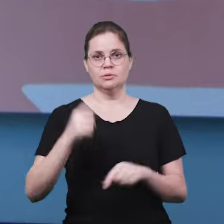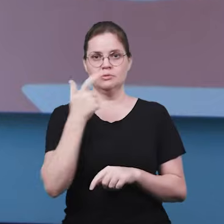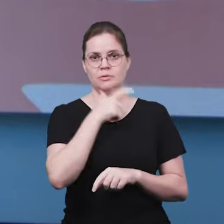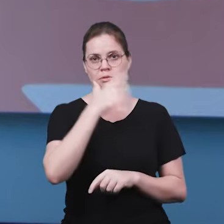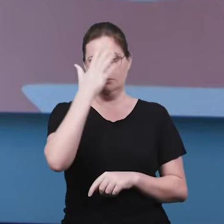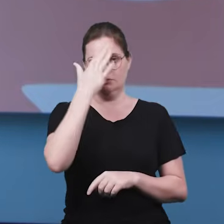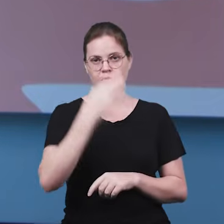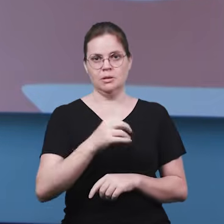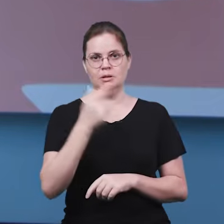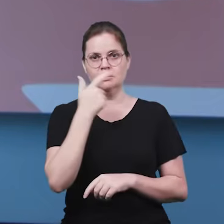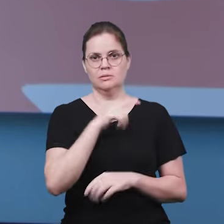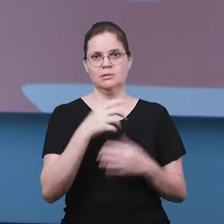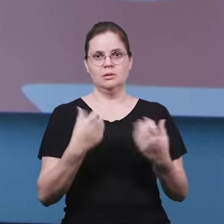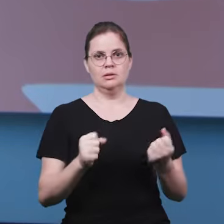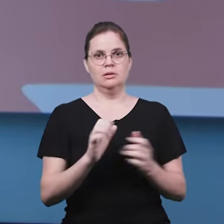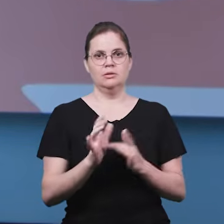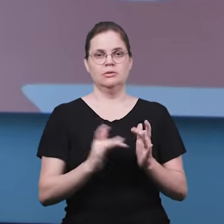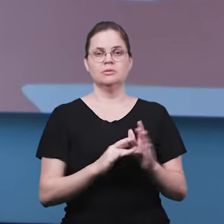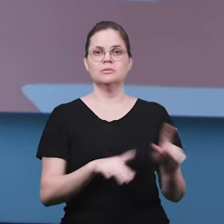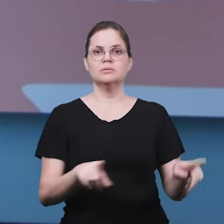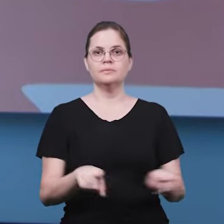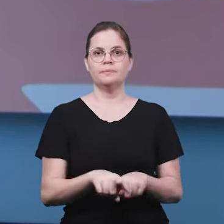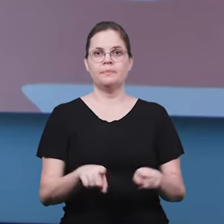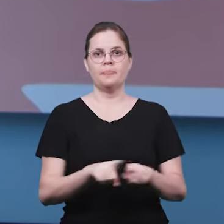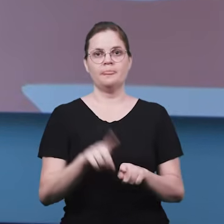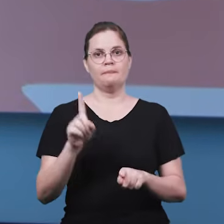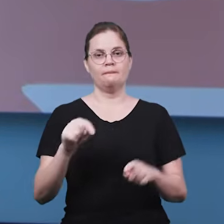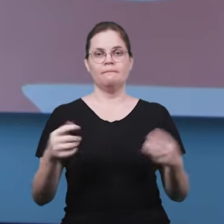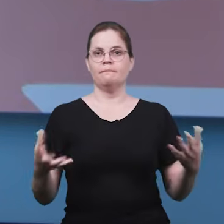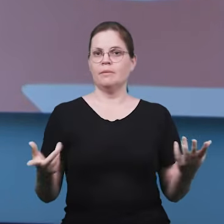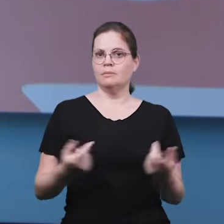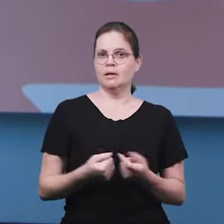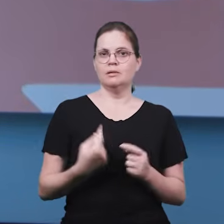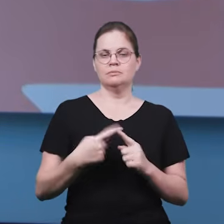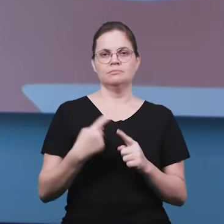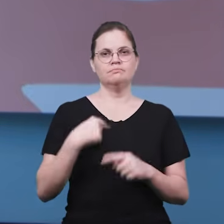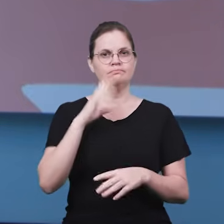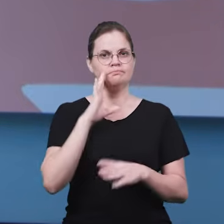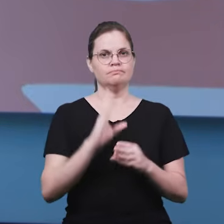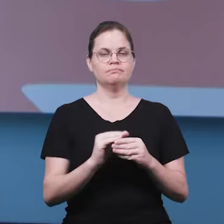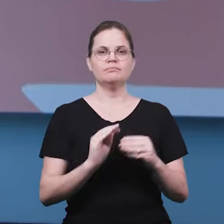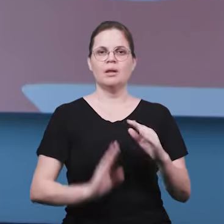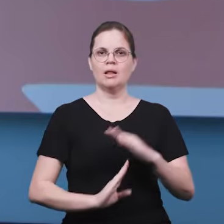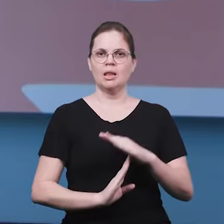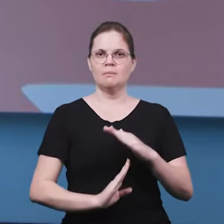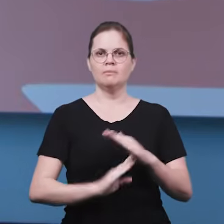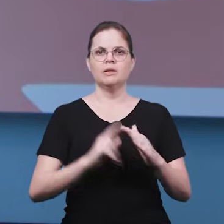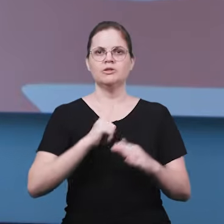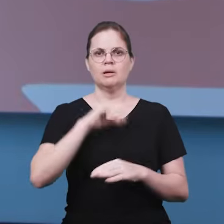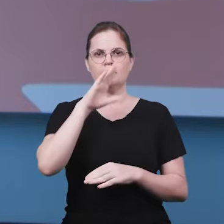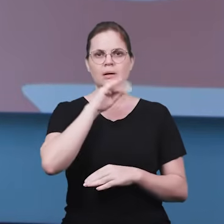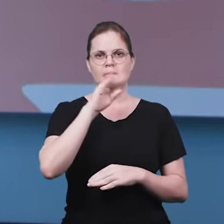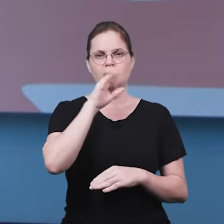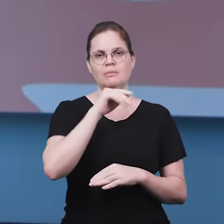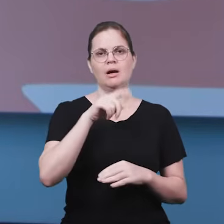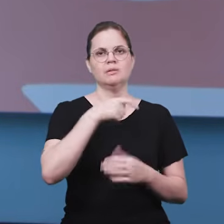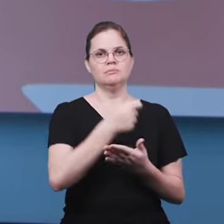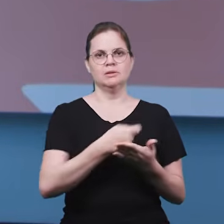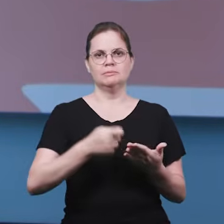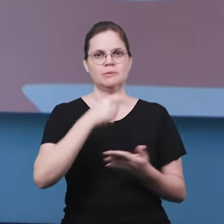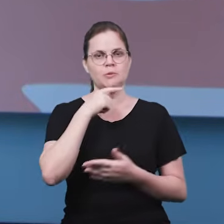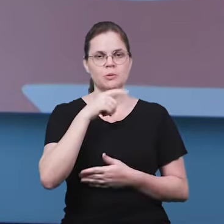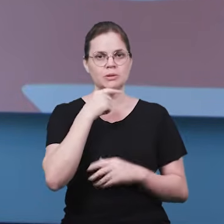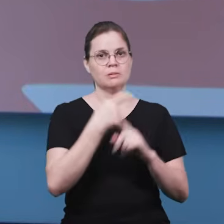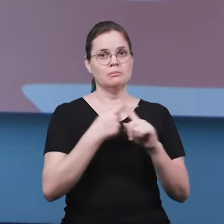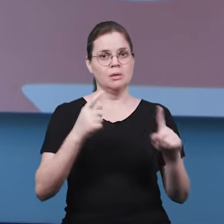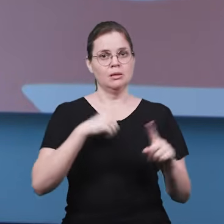alcançadas. E é maravilhoso ver que, mesmo diante de limitações na fala ou na escrita, o Senhor tem